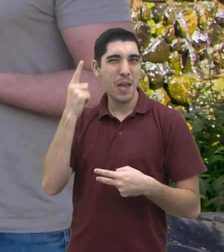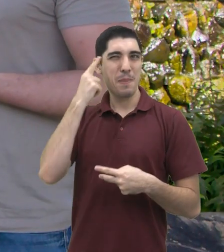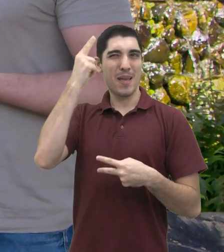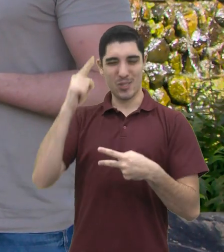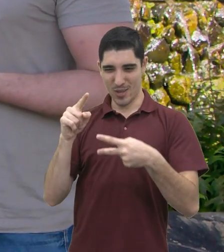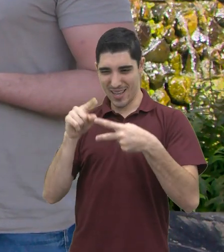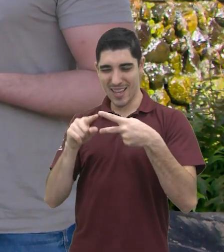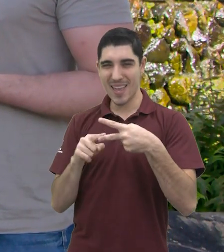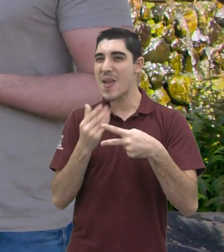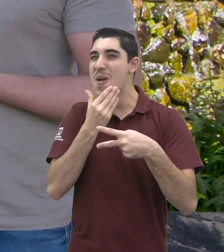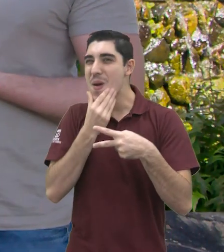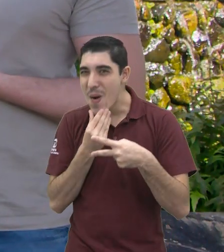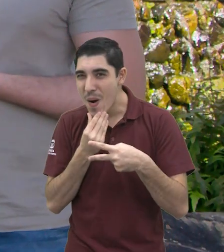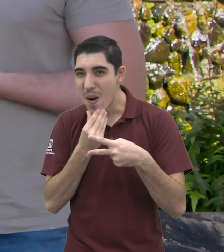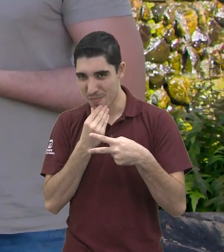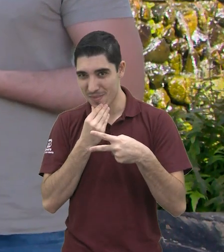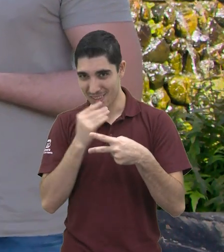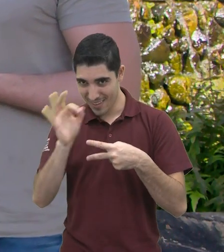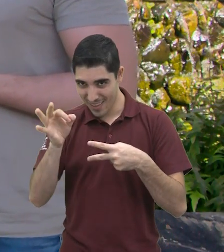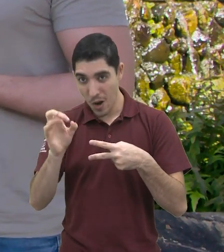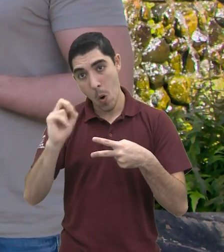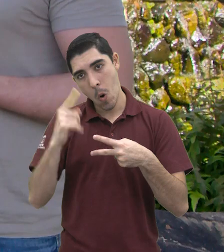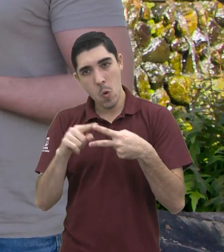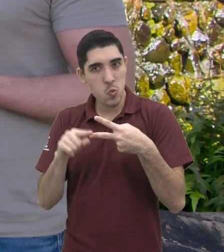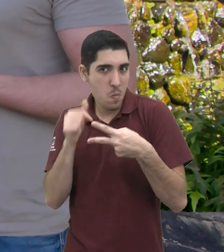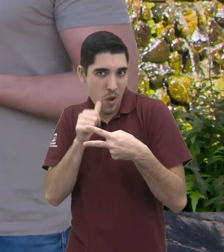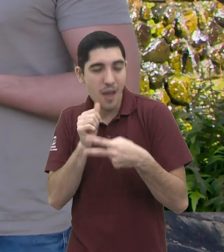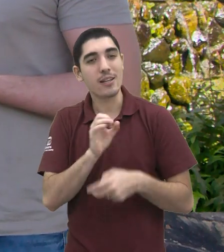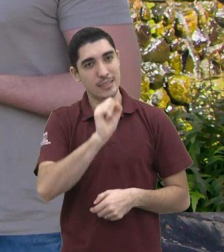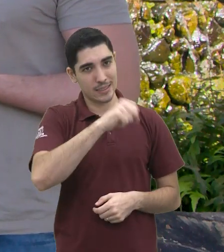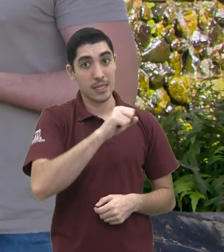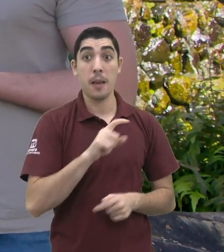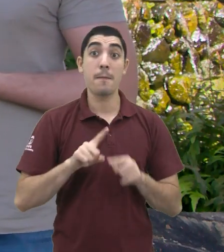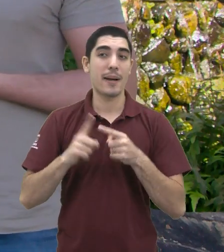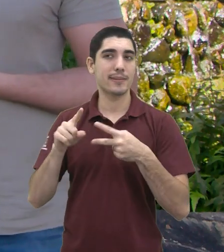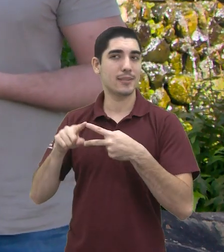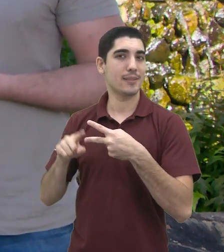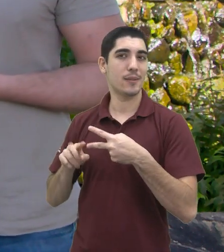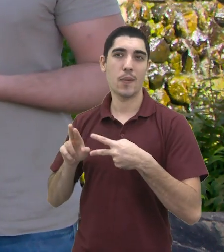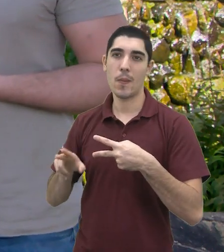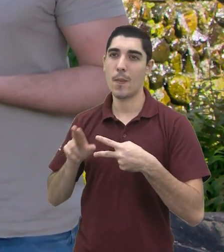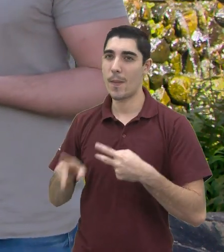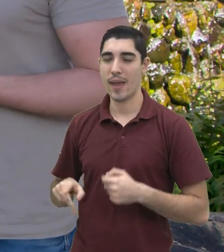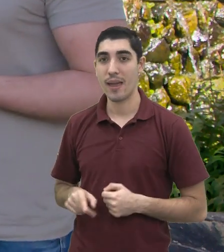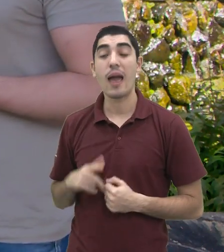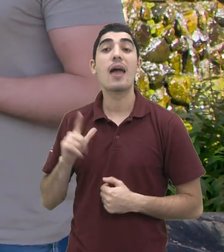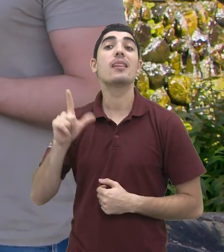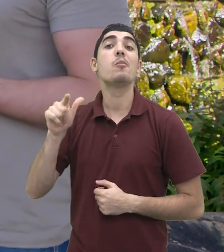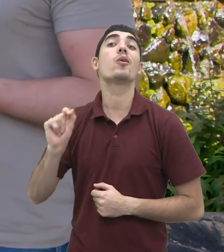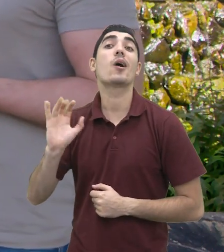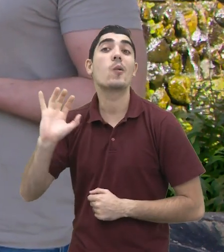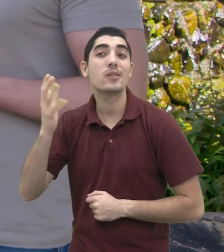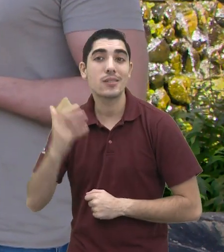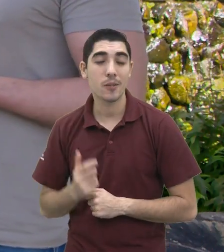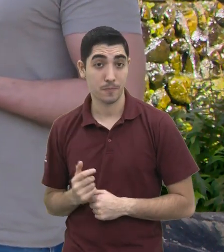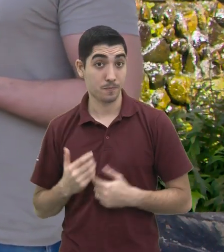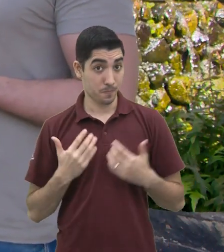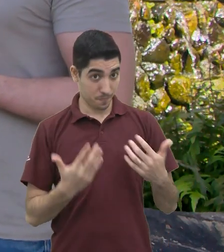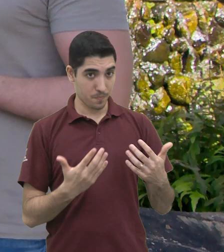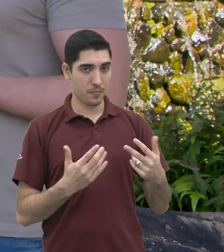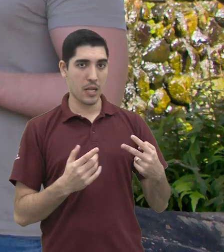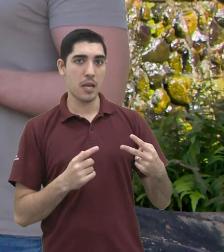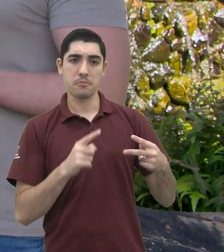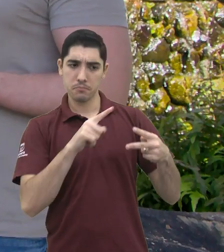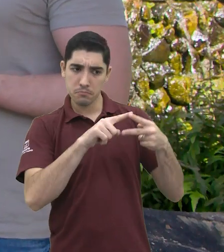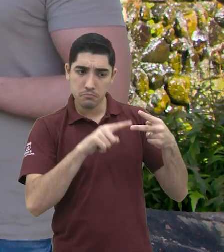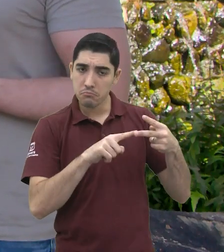Na teoria, achando que eram ou 2 machos ou 2 fêmeas. É. Mas não eram. Não era. E aí? Aí